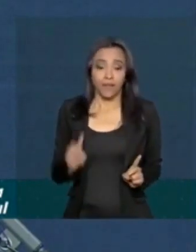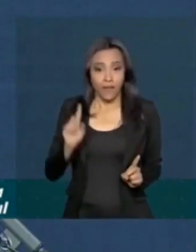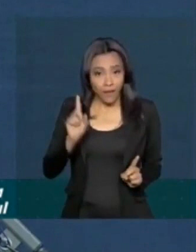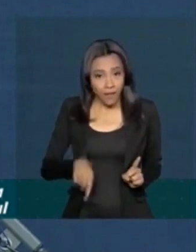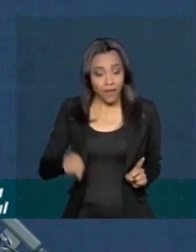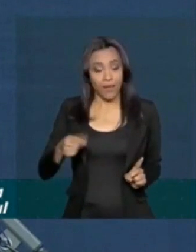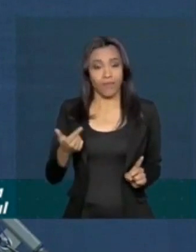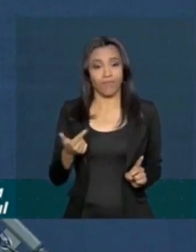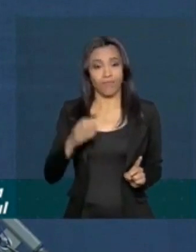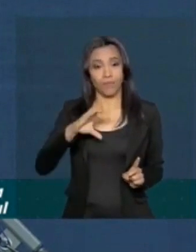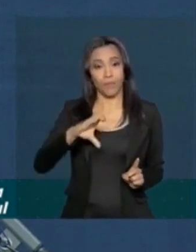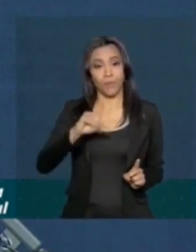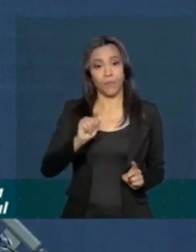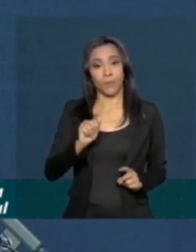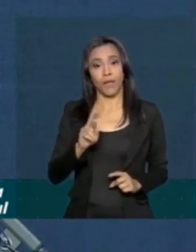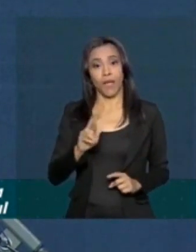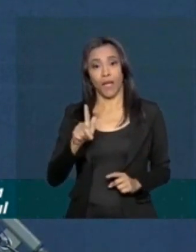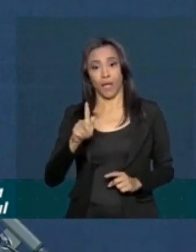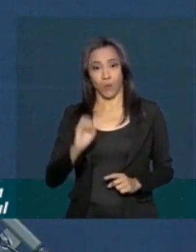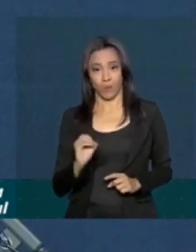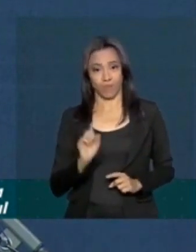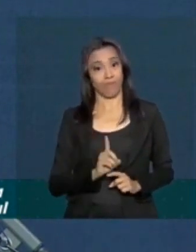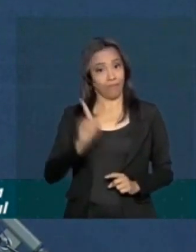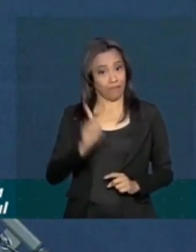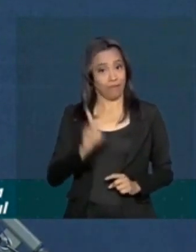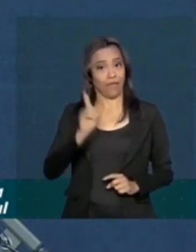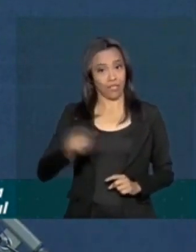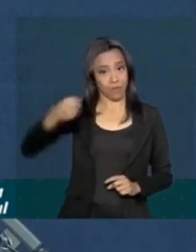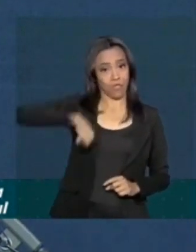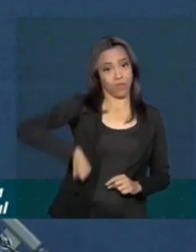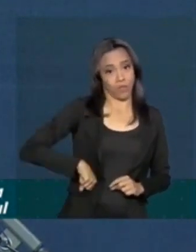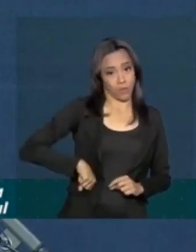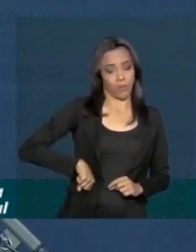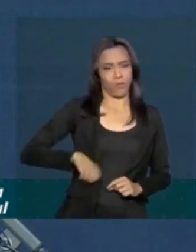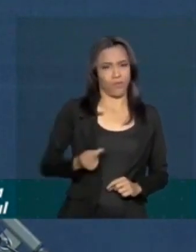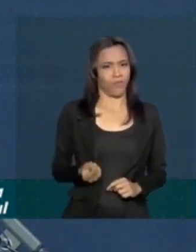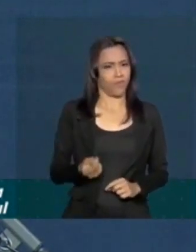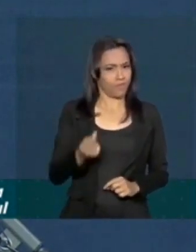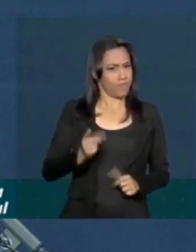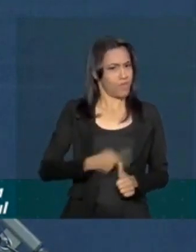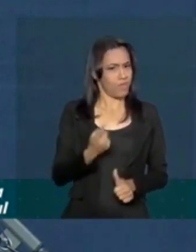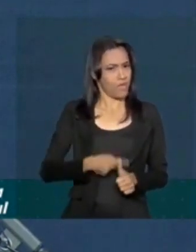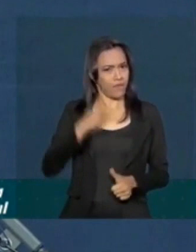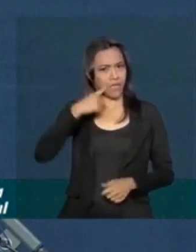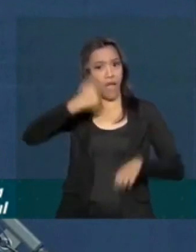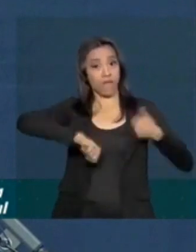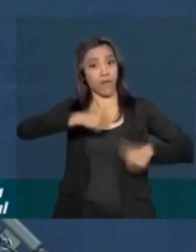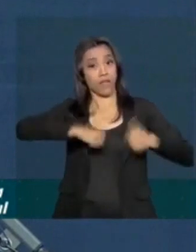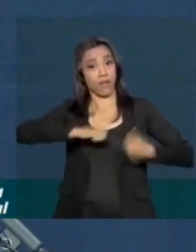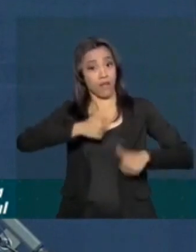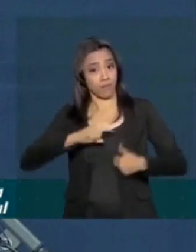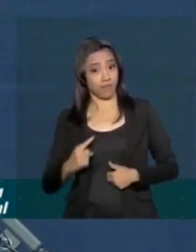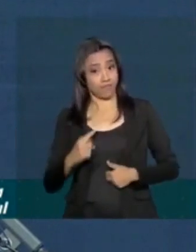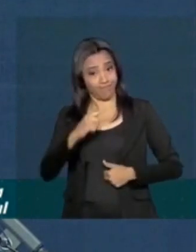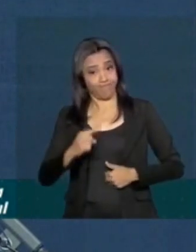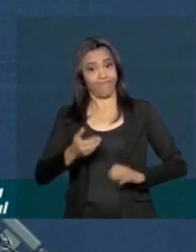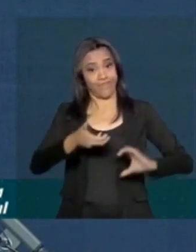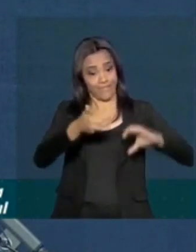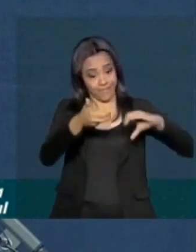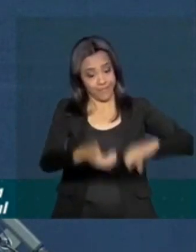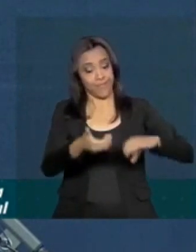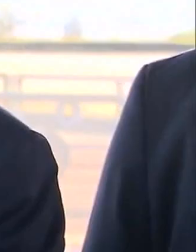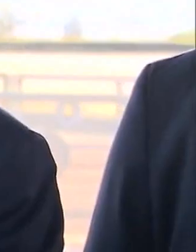cargo que ele está, desde que aprovado pelo Senado, habilitado a